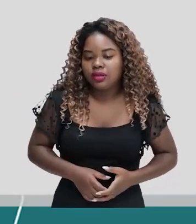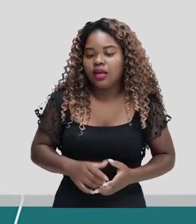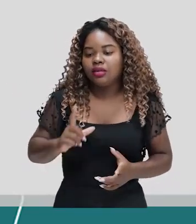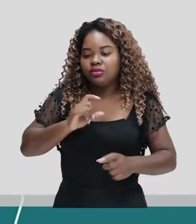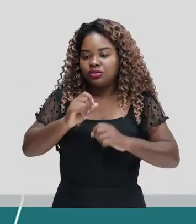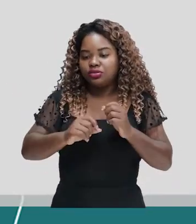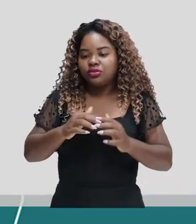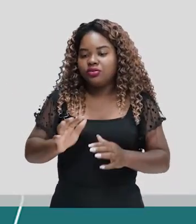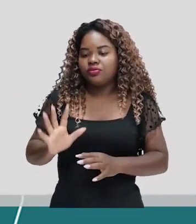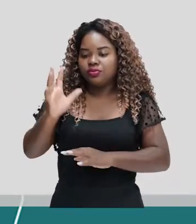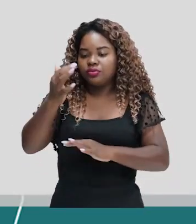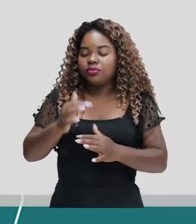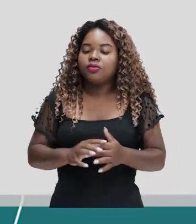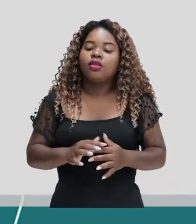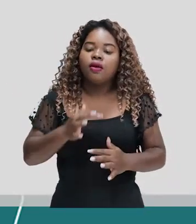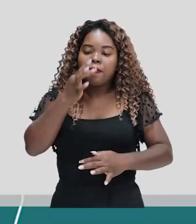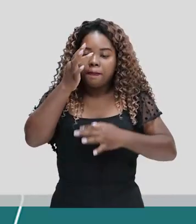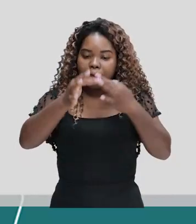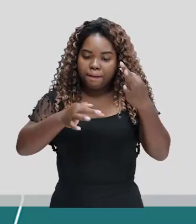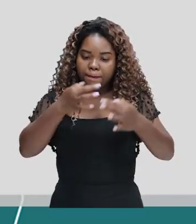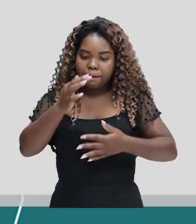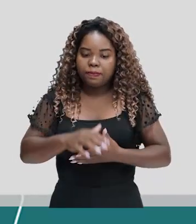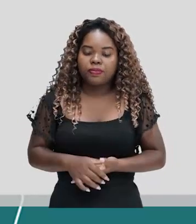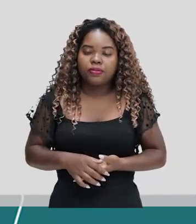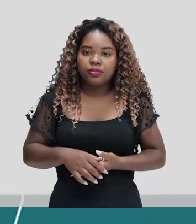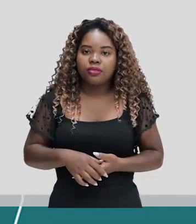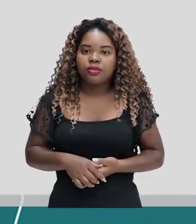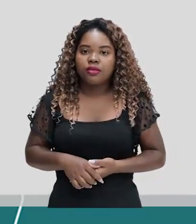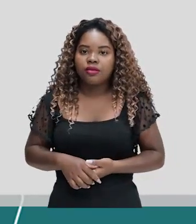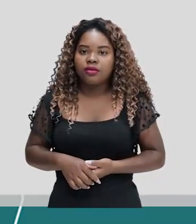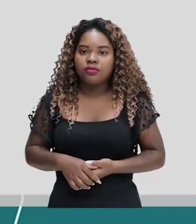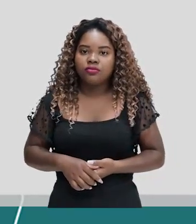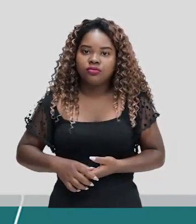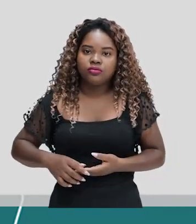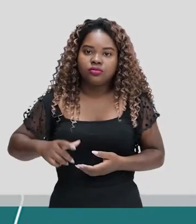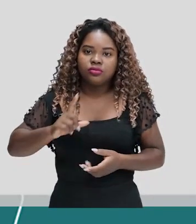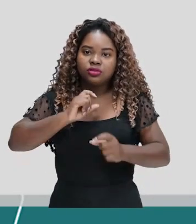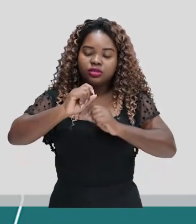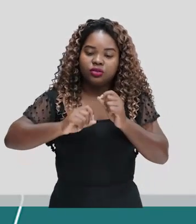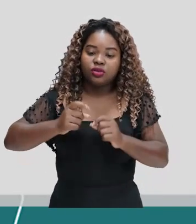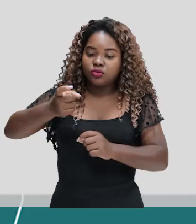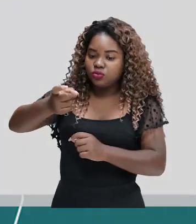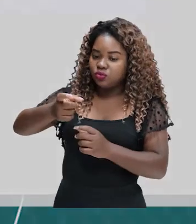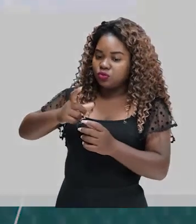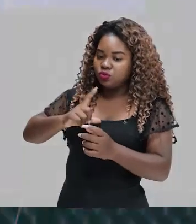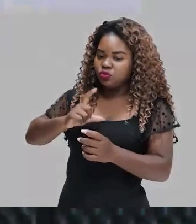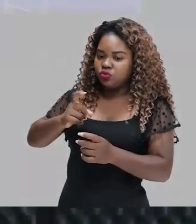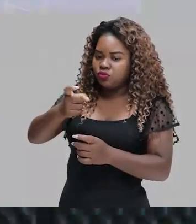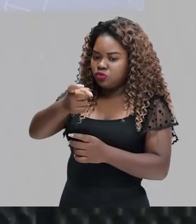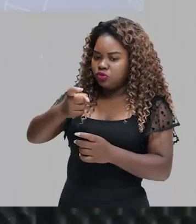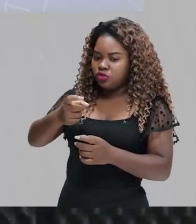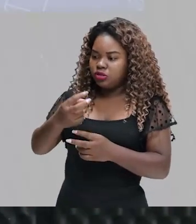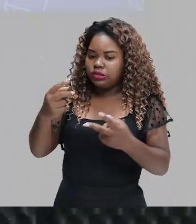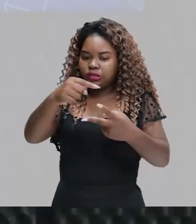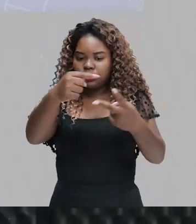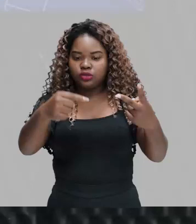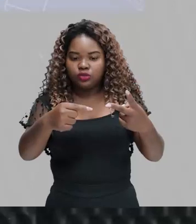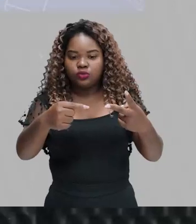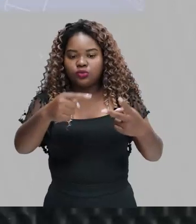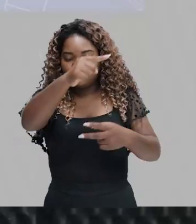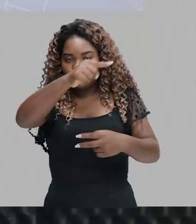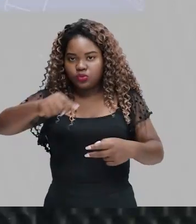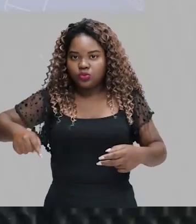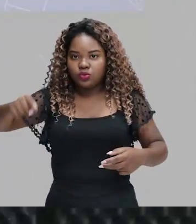Botticelli, ela tem uma leitura, a gente podia passar a aula inteira só falando desse quadro. Né? Eu vou fazer o seguinte, eu vou traçar um X, duas diagonais, para vocês entenderem onde é